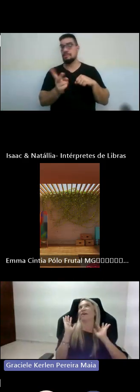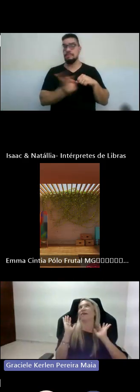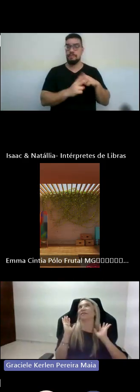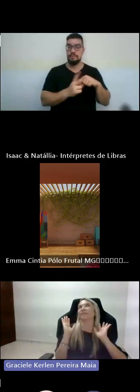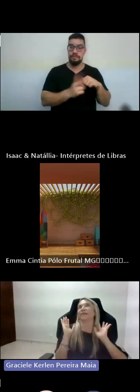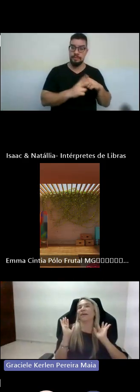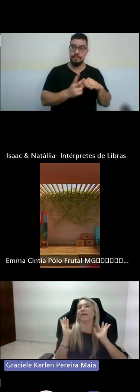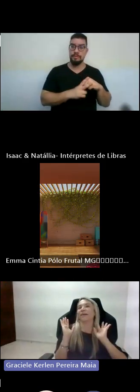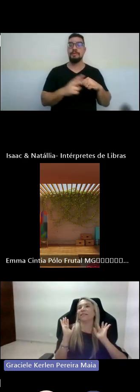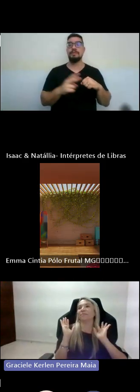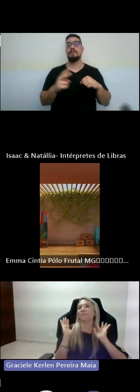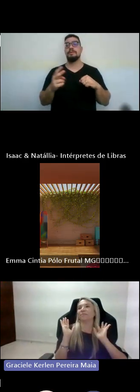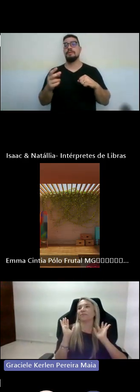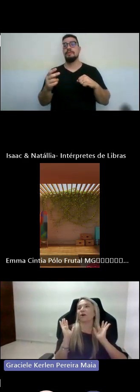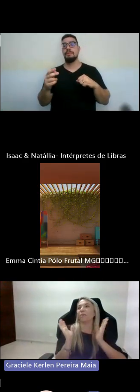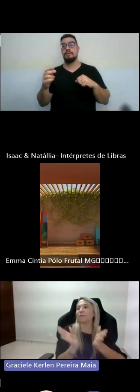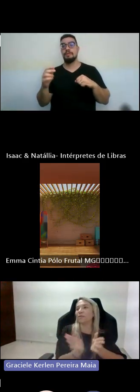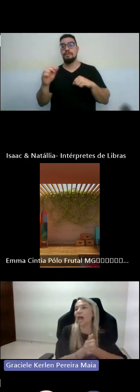verbo,